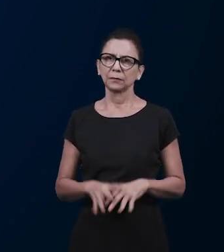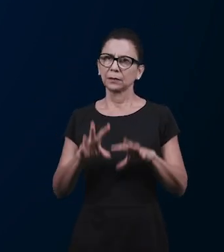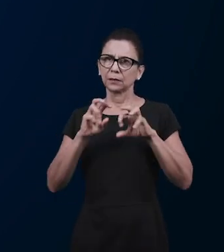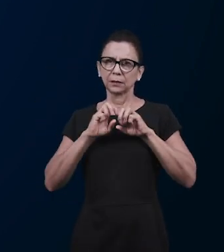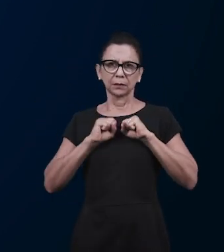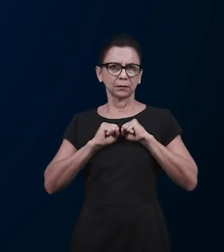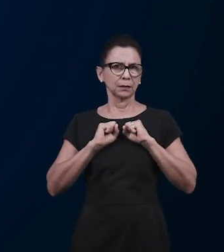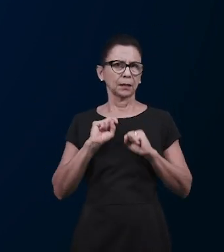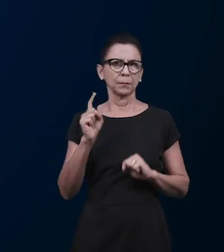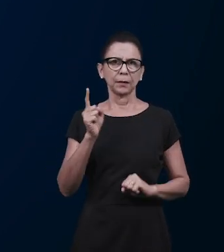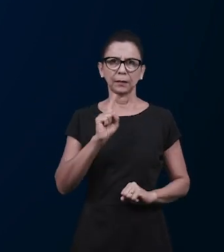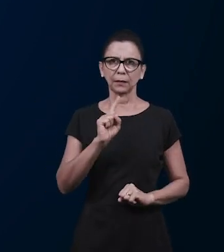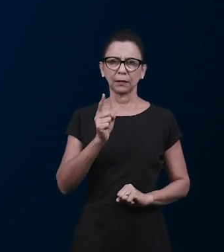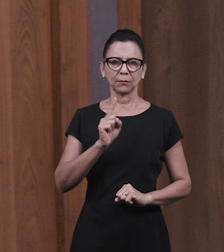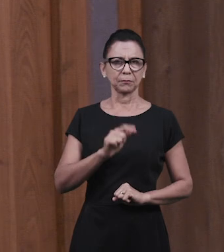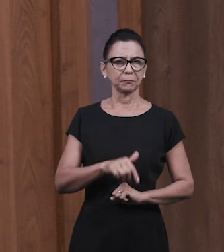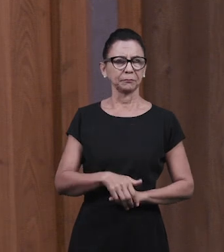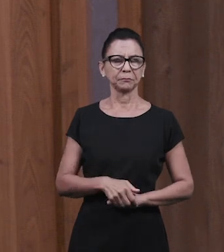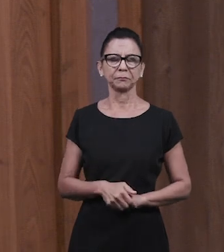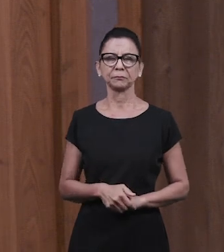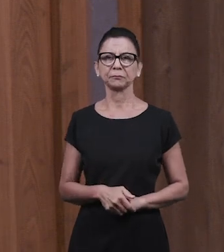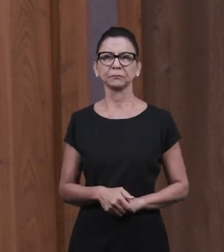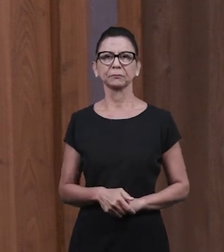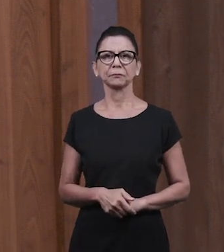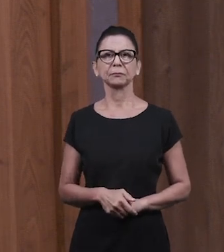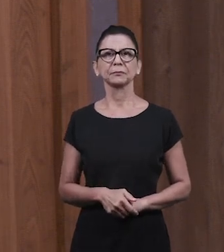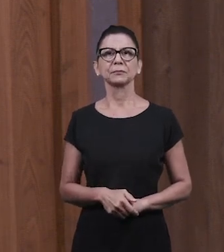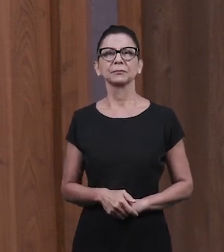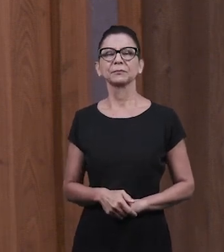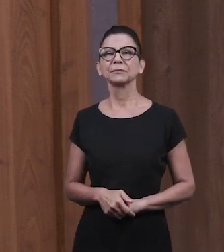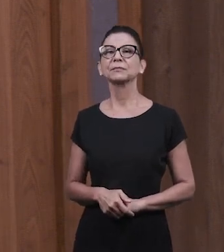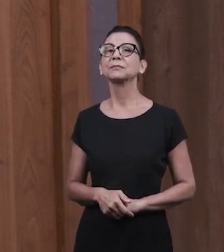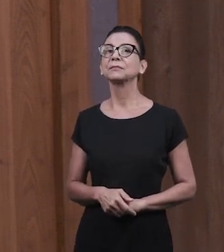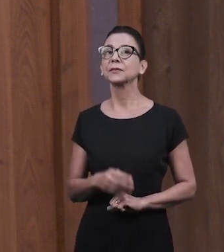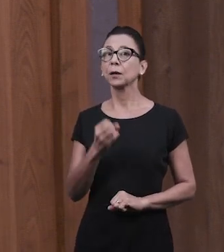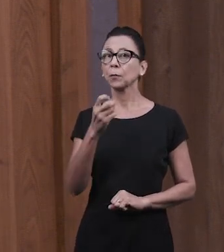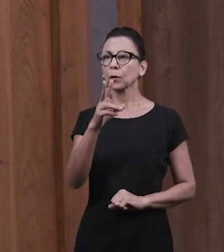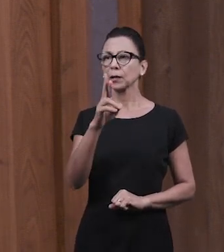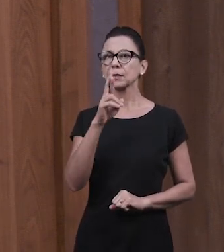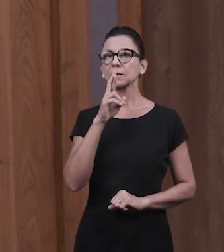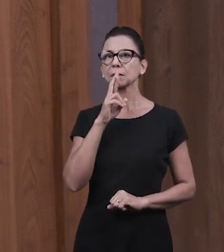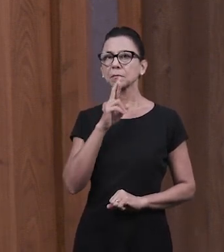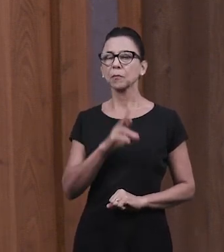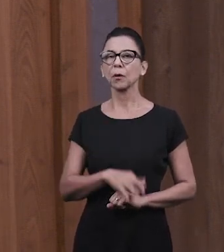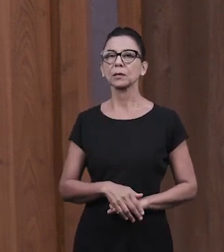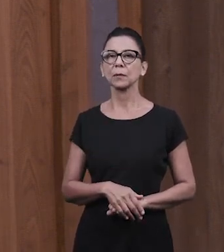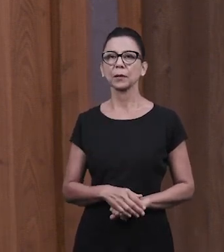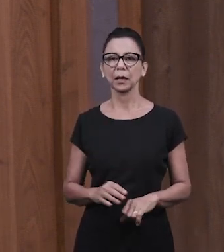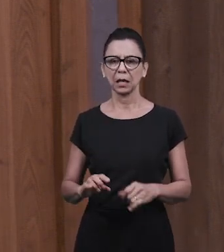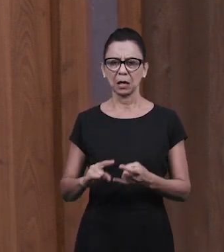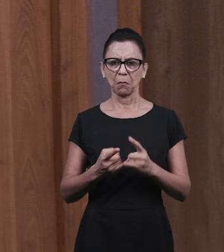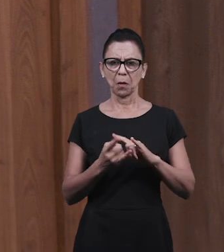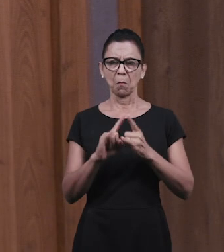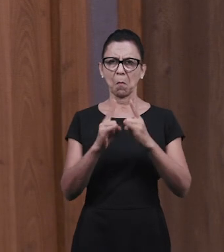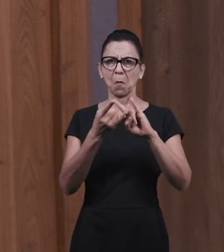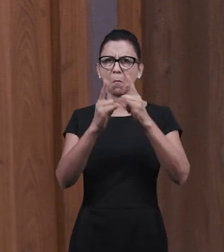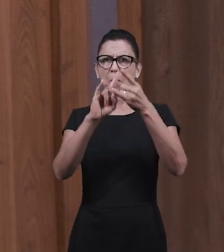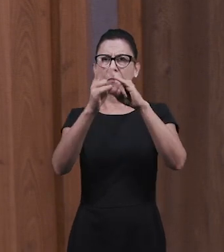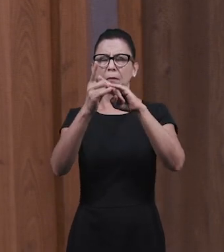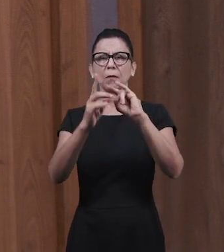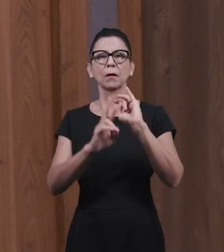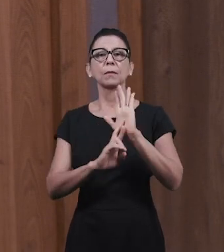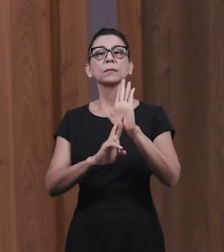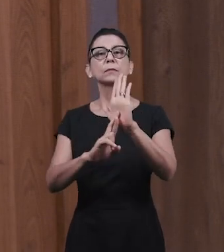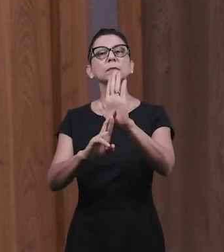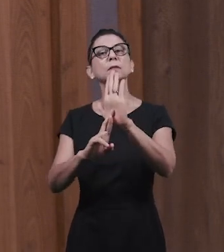coração. A paz do Senhor. Amém, Tiago. Muito bem colocada a sua resposta, viu? Porque os espinhos, eles representam exatamente